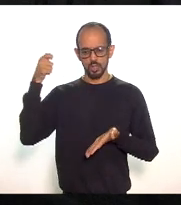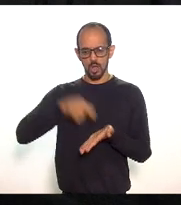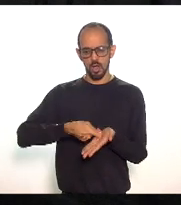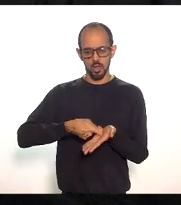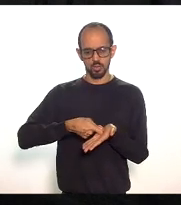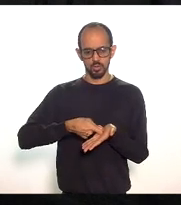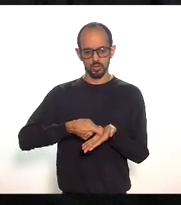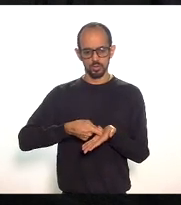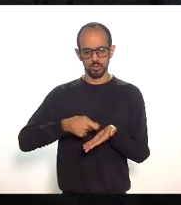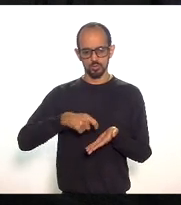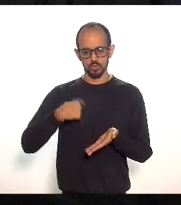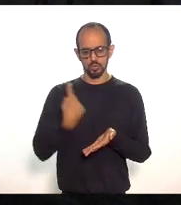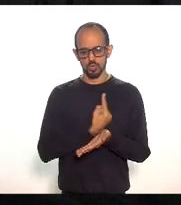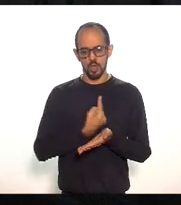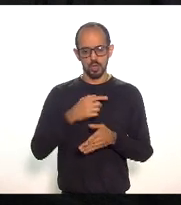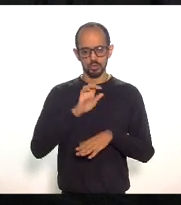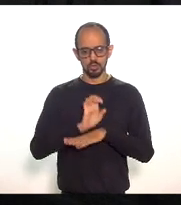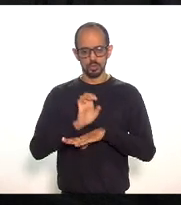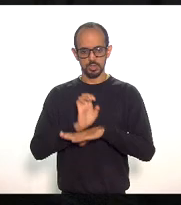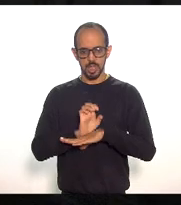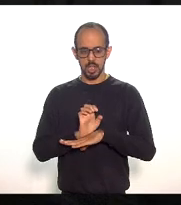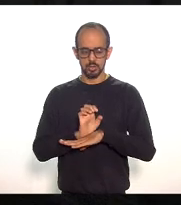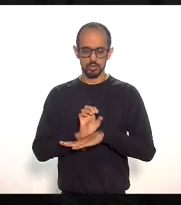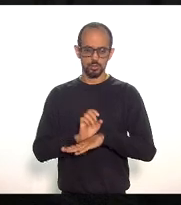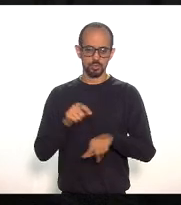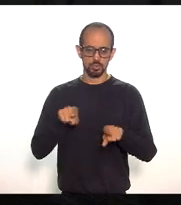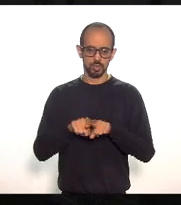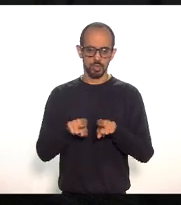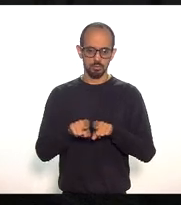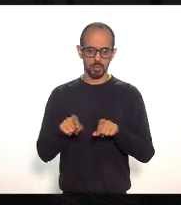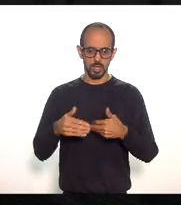nosso Estado. Ele abre um